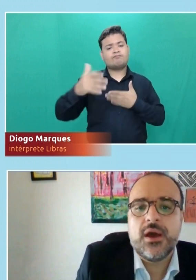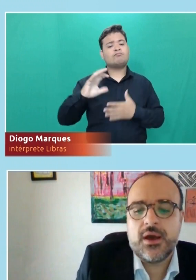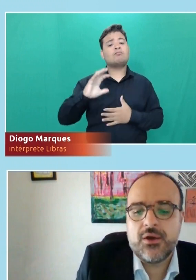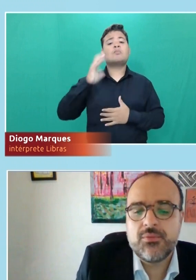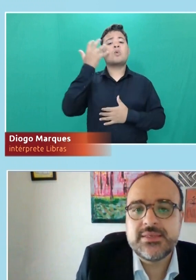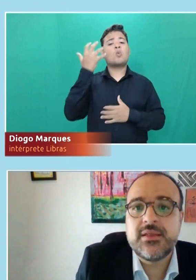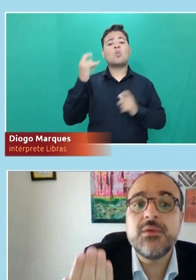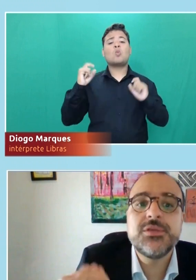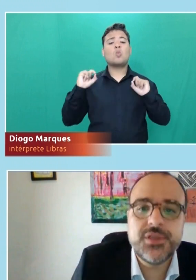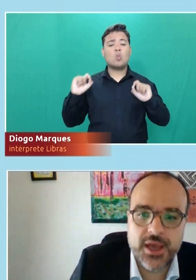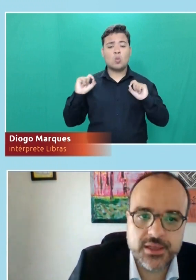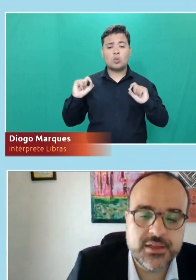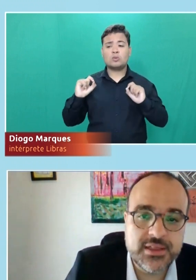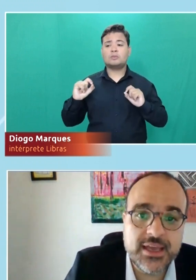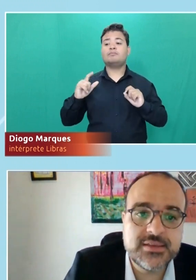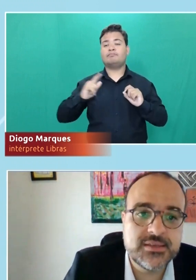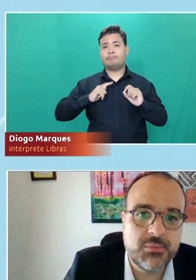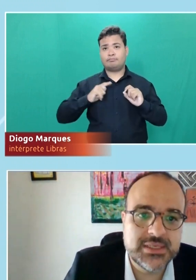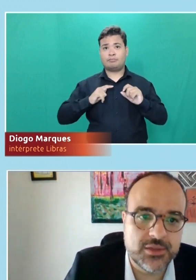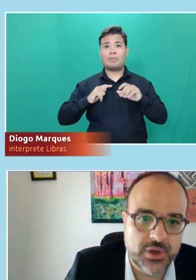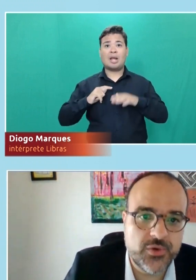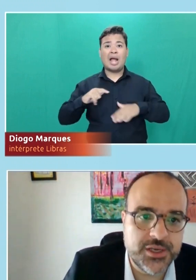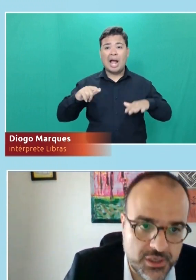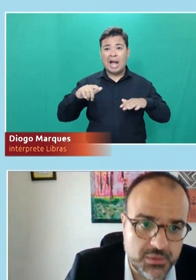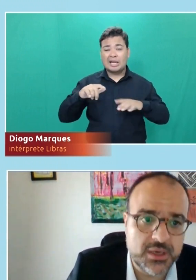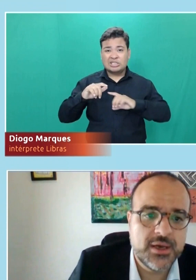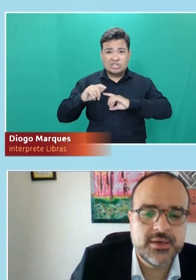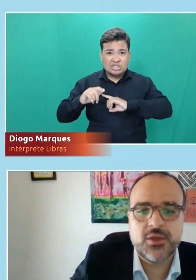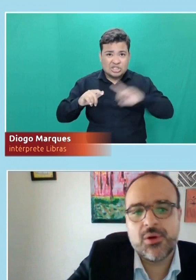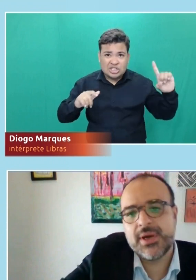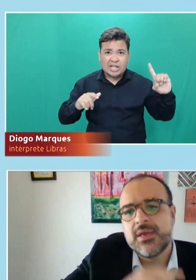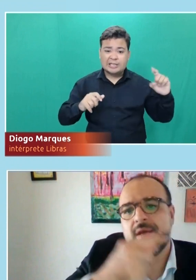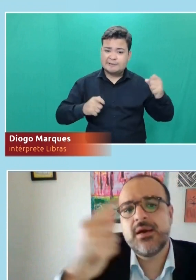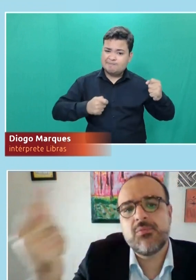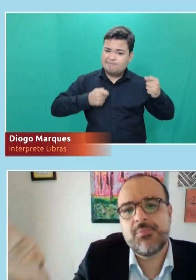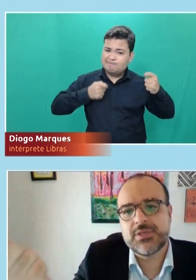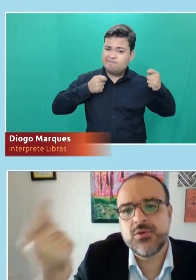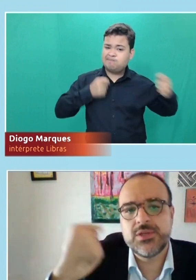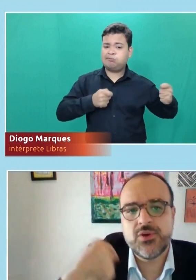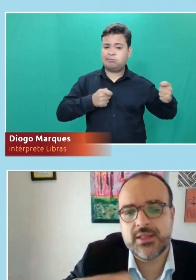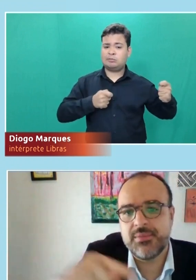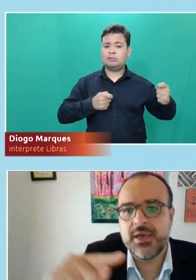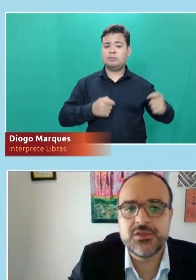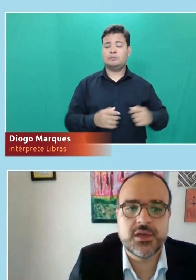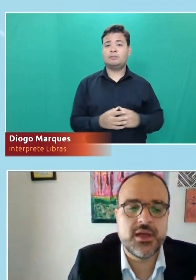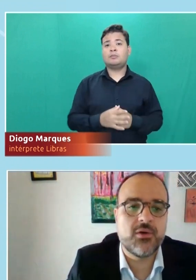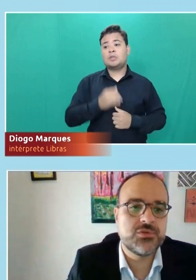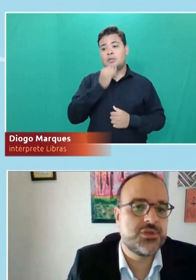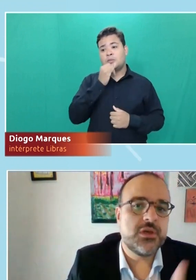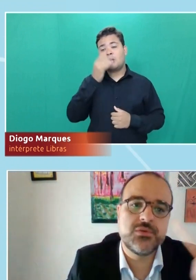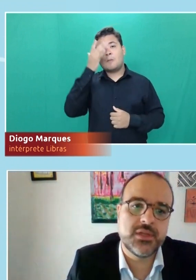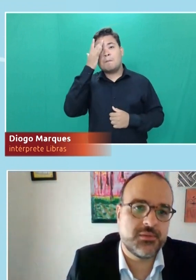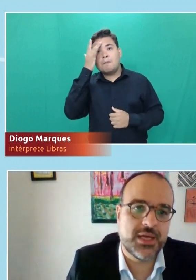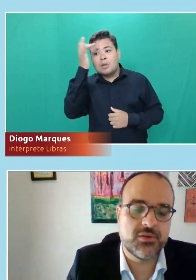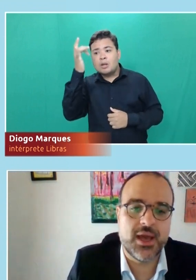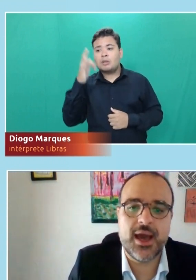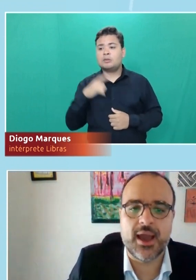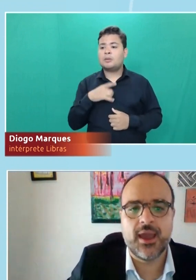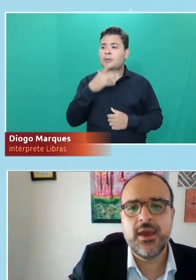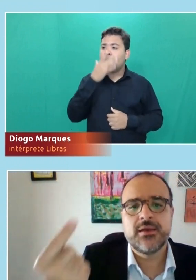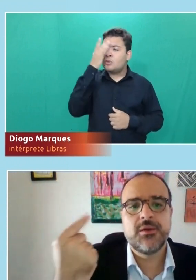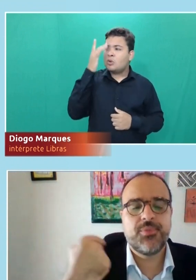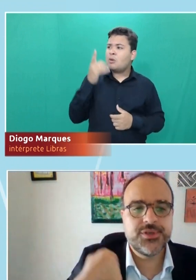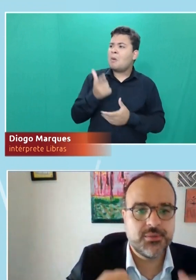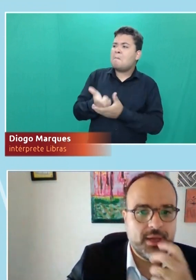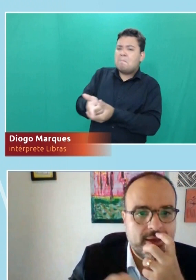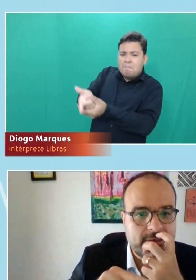de uma extrema-direita desestabilizadora do regime. Então, amanhã é uma pessoa isoladamente que dá um tiro em determinado